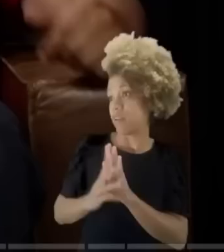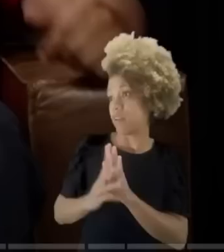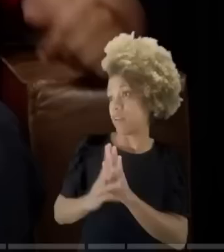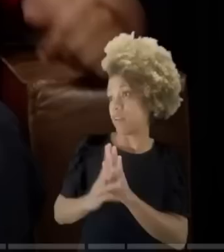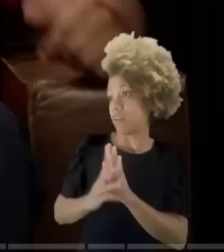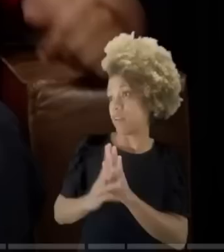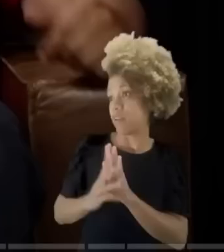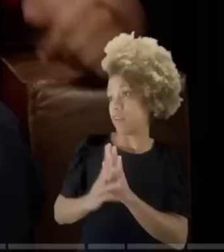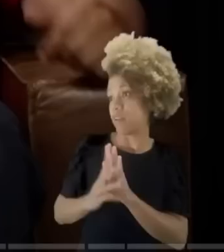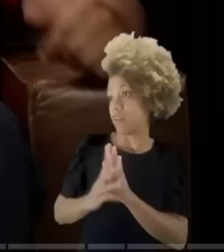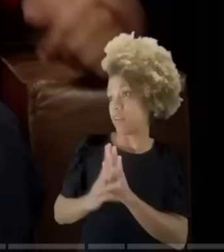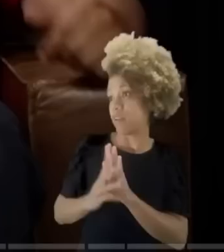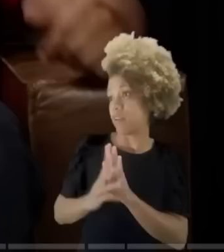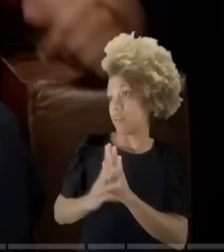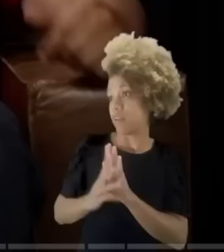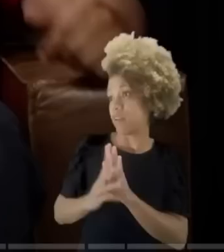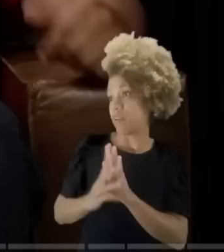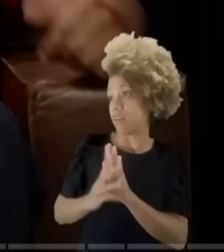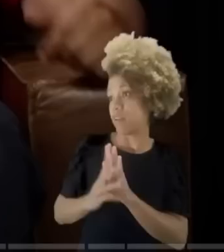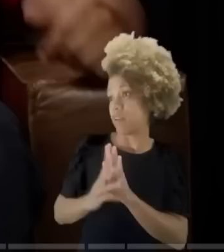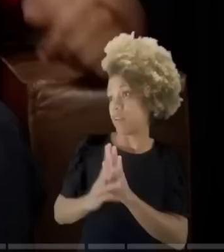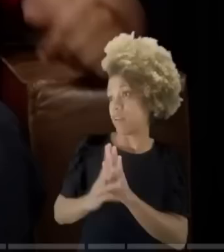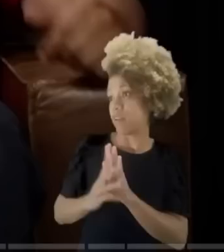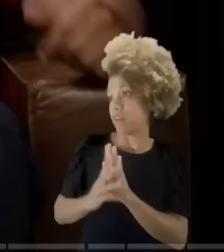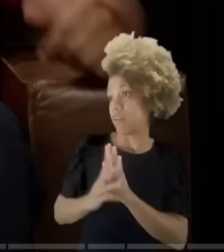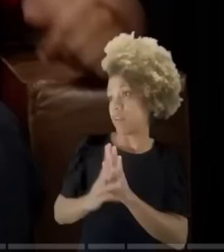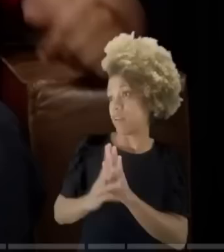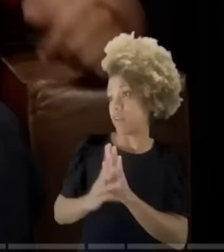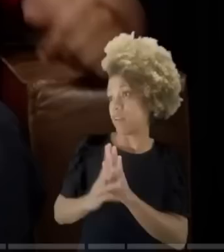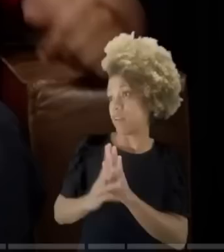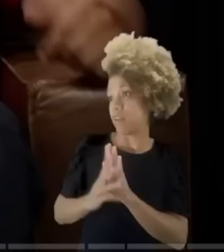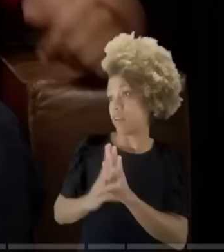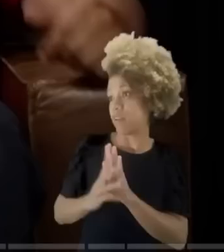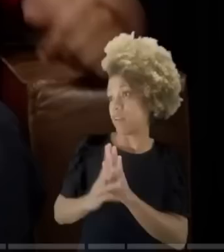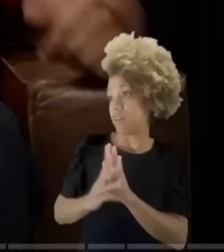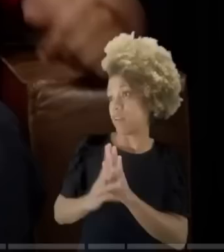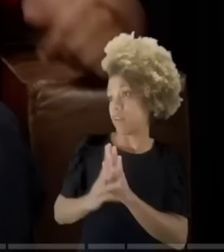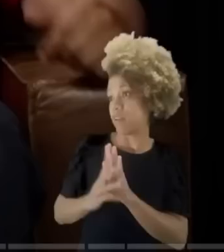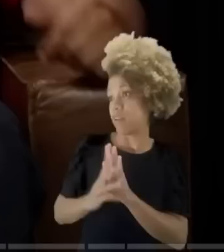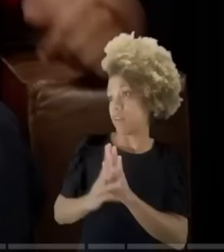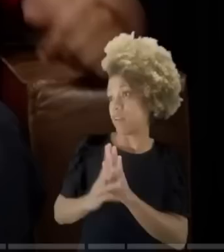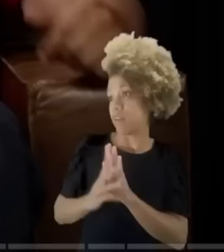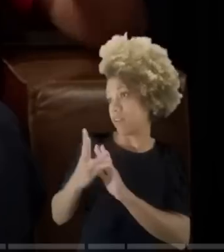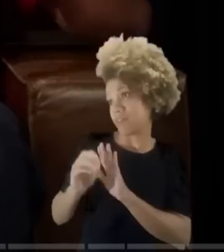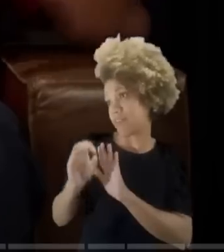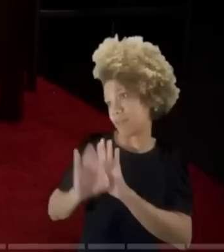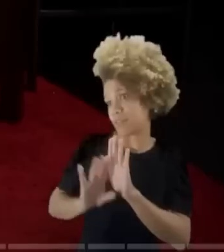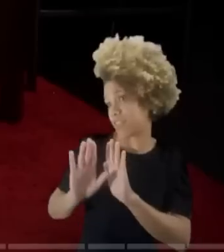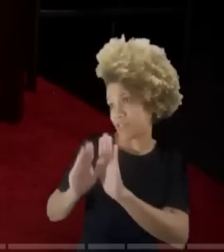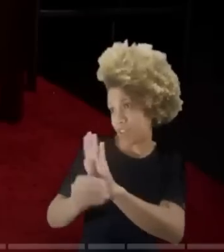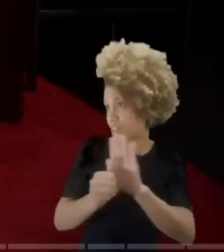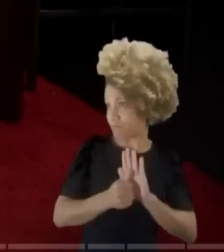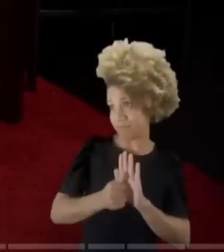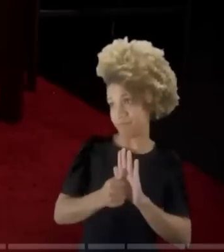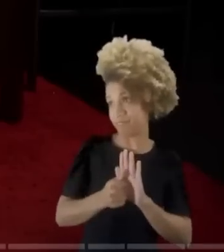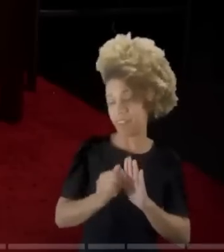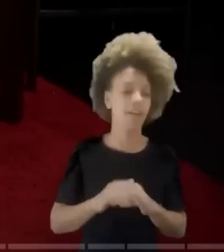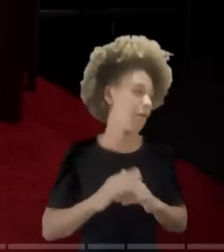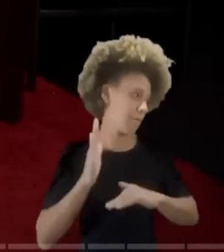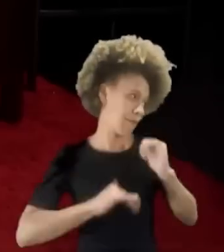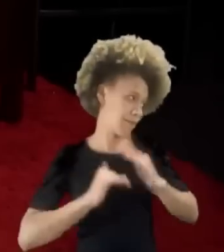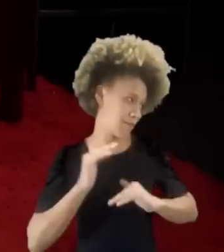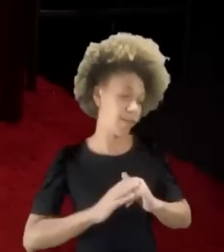queridão que não te dá outra opção ou é isso ou você vai querer passar fome passar da praticidade entendeu